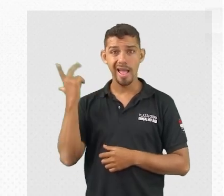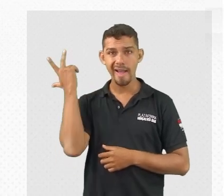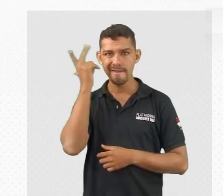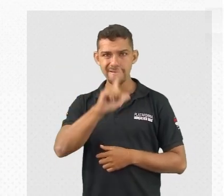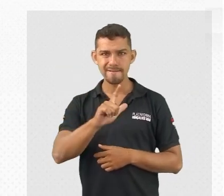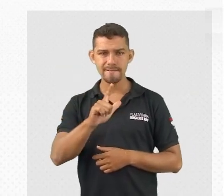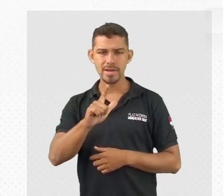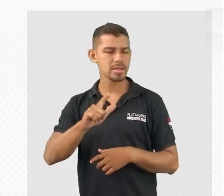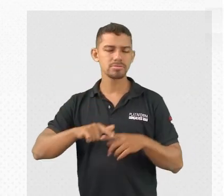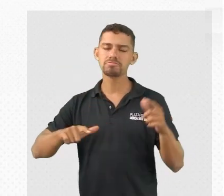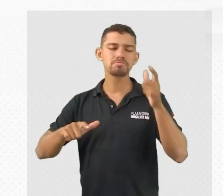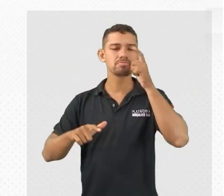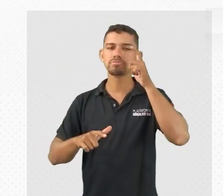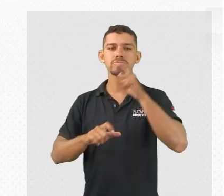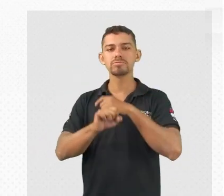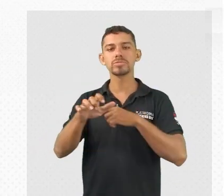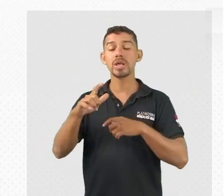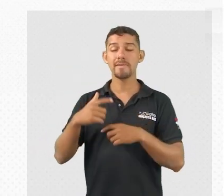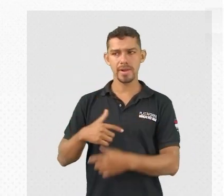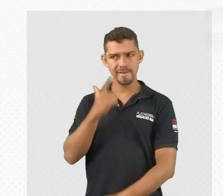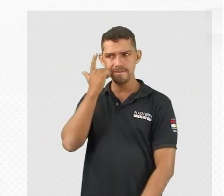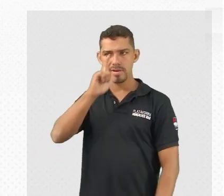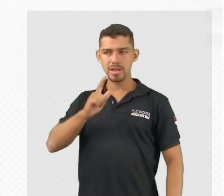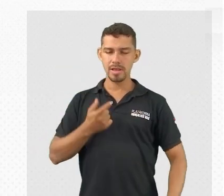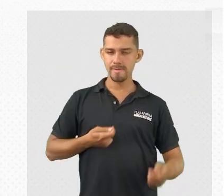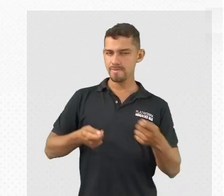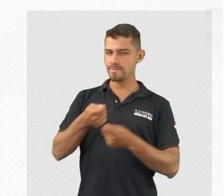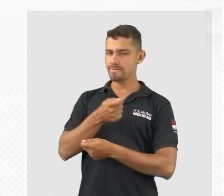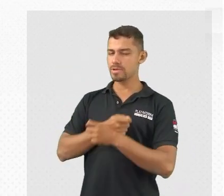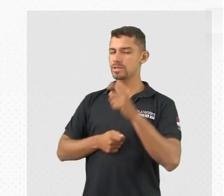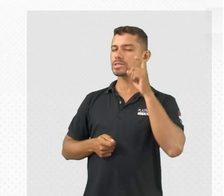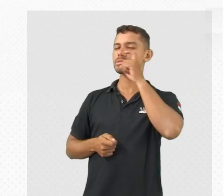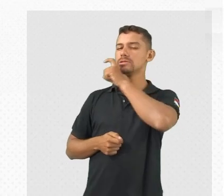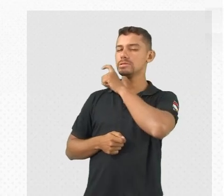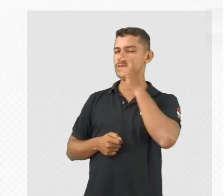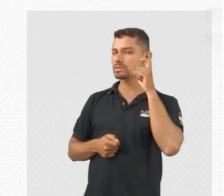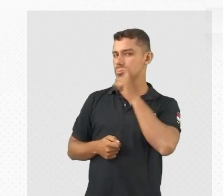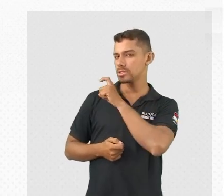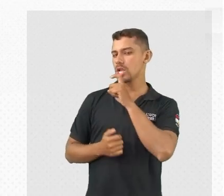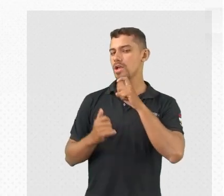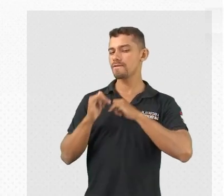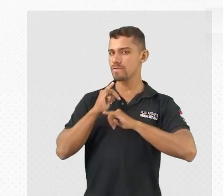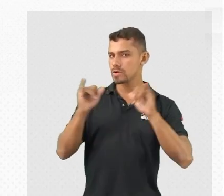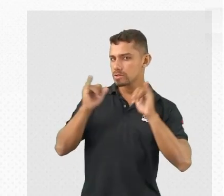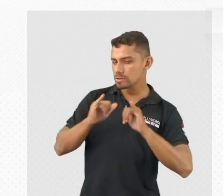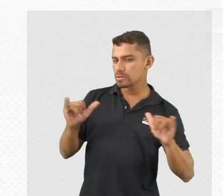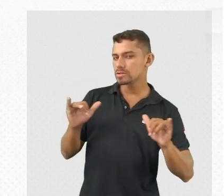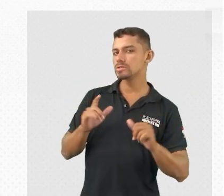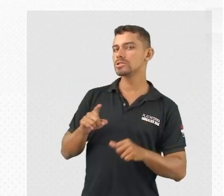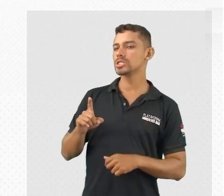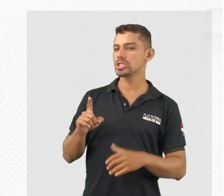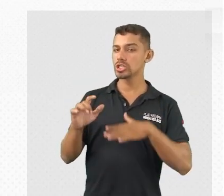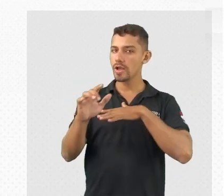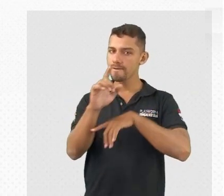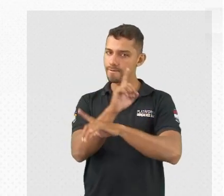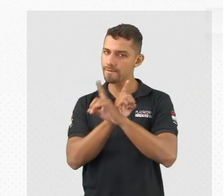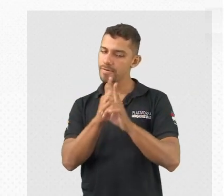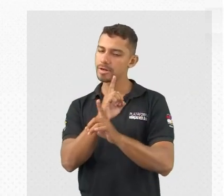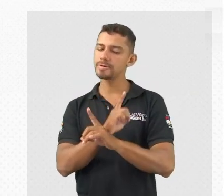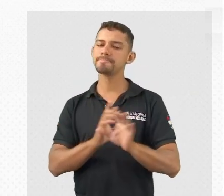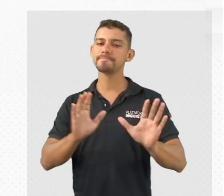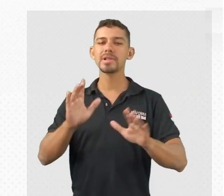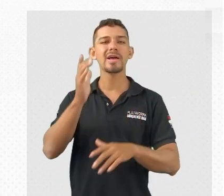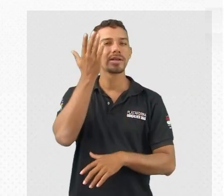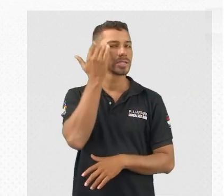vencer, não interessa se para vencer eu vou usar da mentira e da desinformação, e disso vocês sabem muito bem